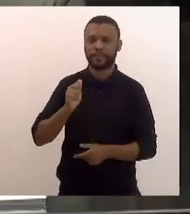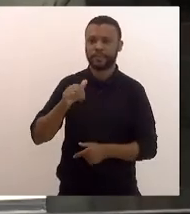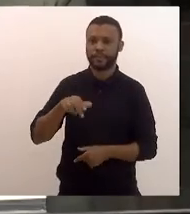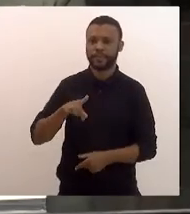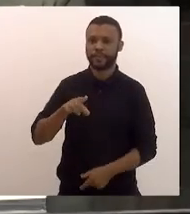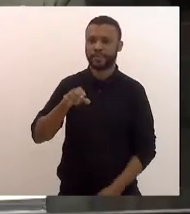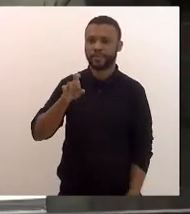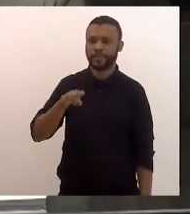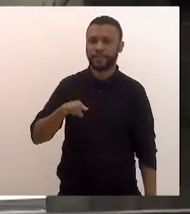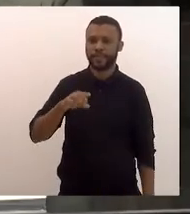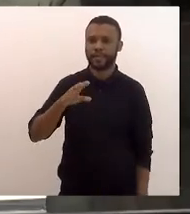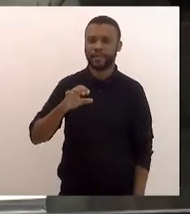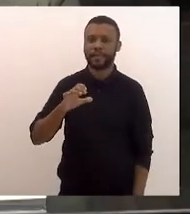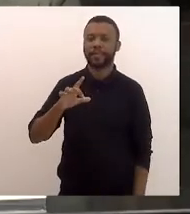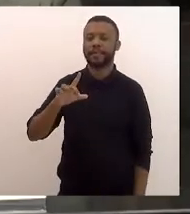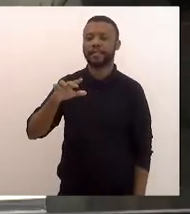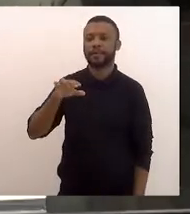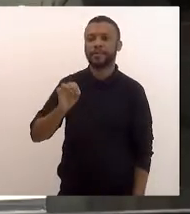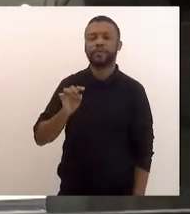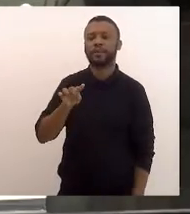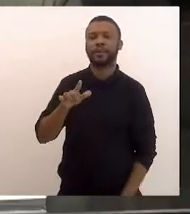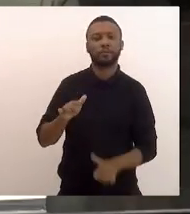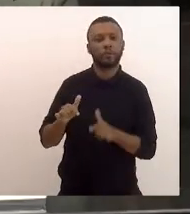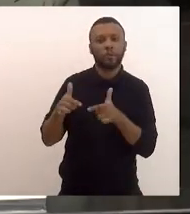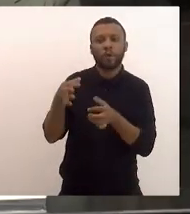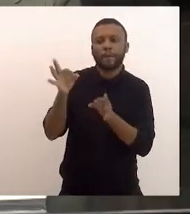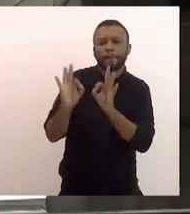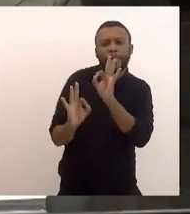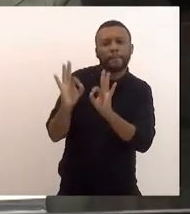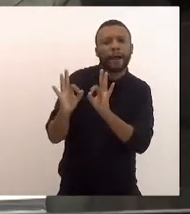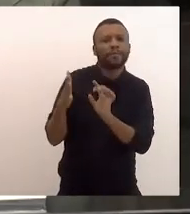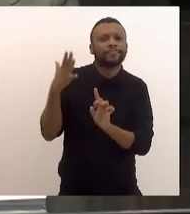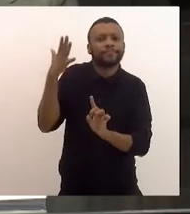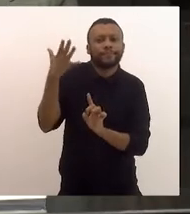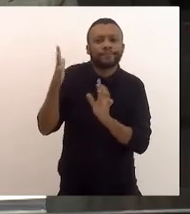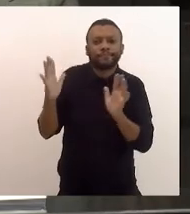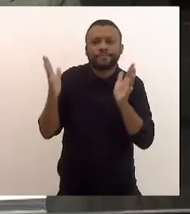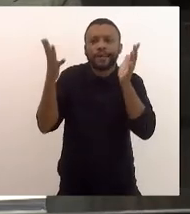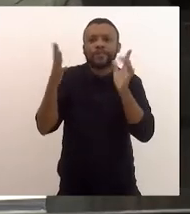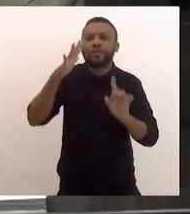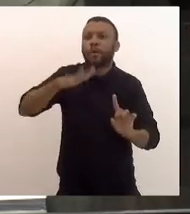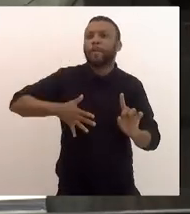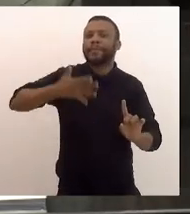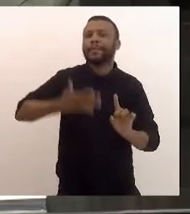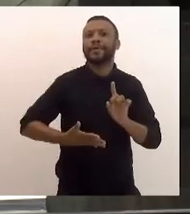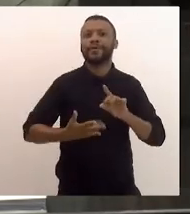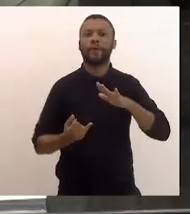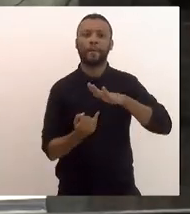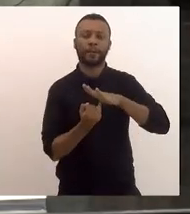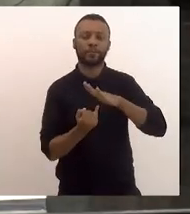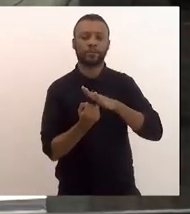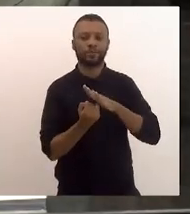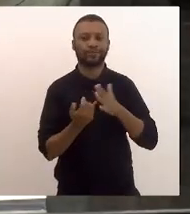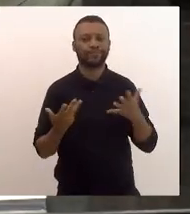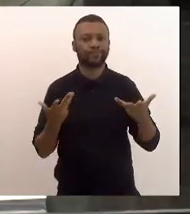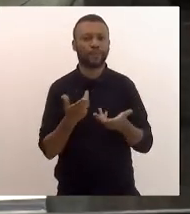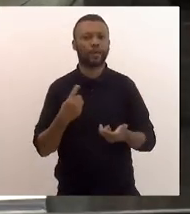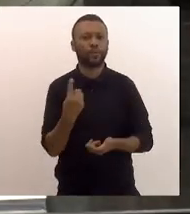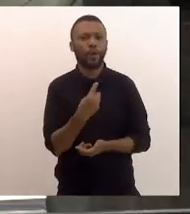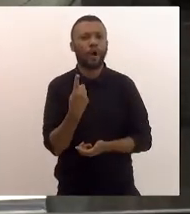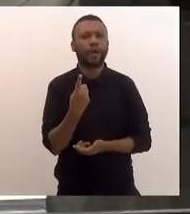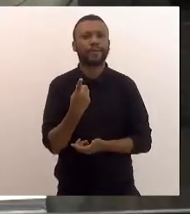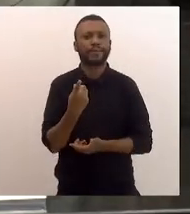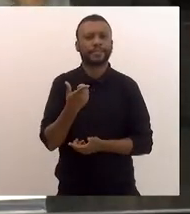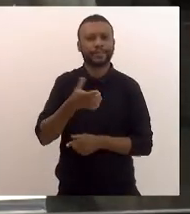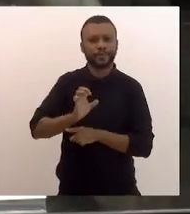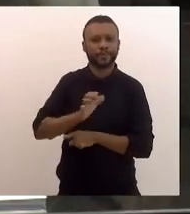que acertadamente prepara um evento para uma instituição que nós do Estado do Rio de Janeiro